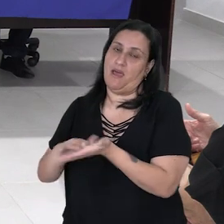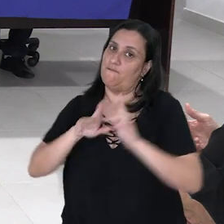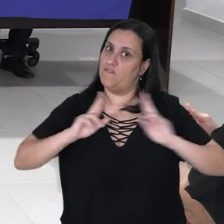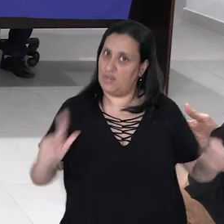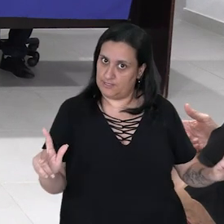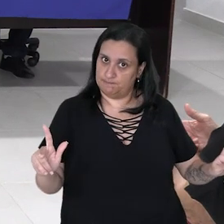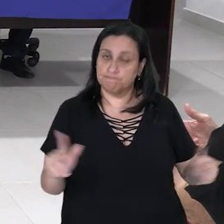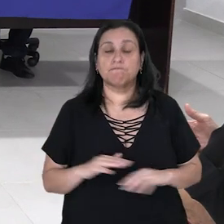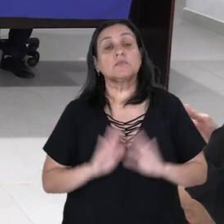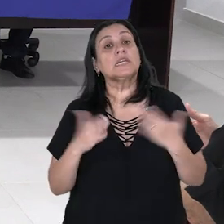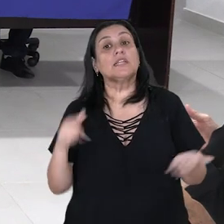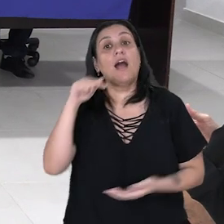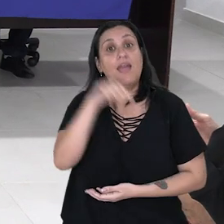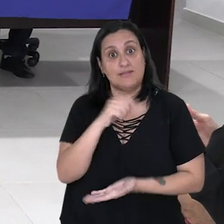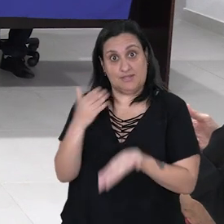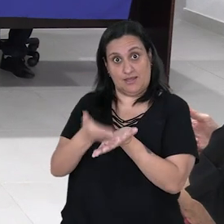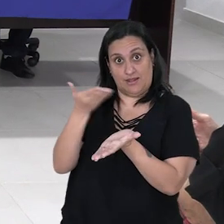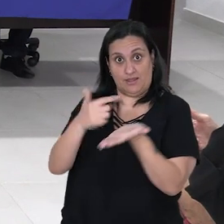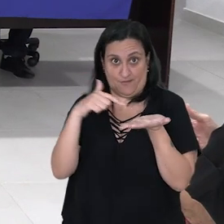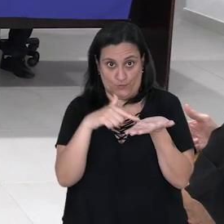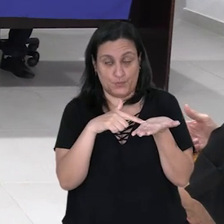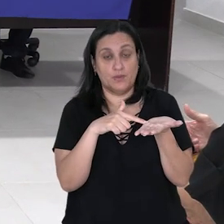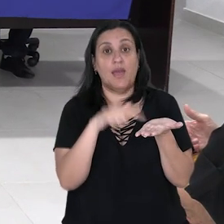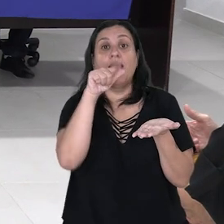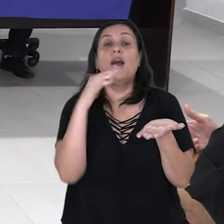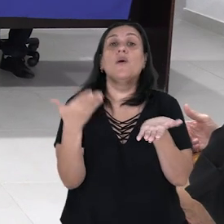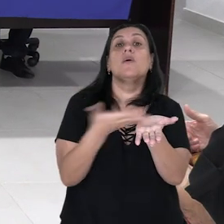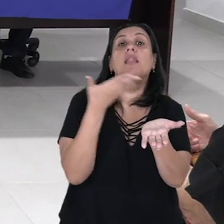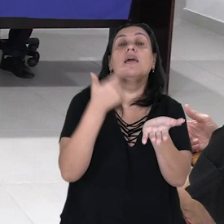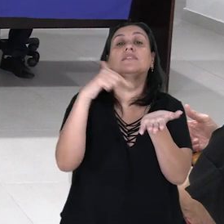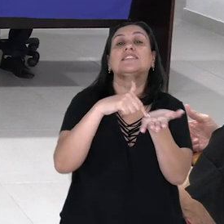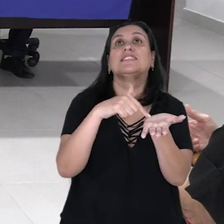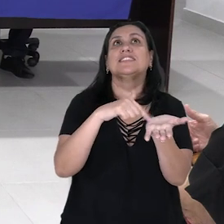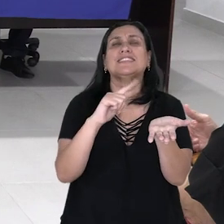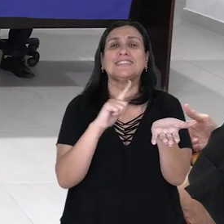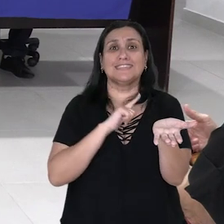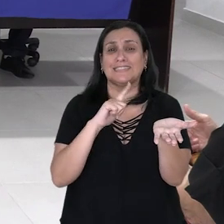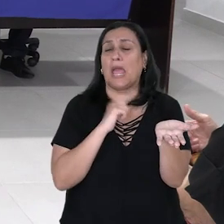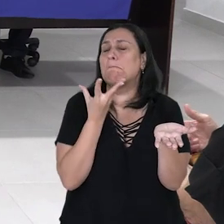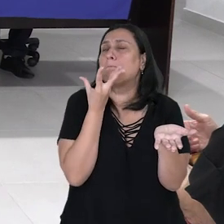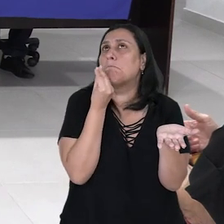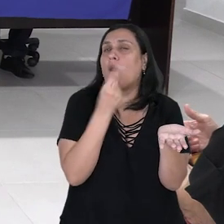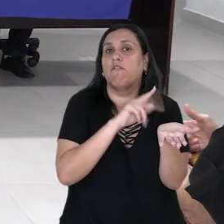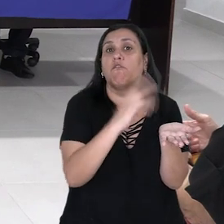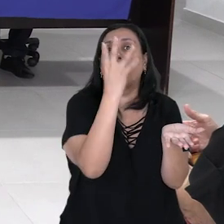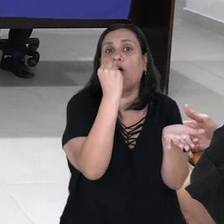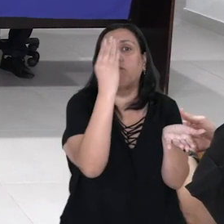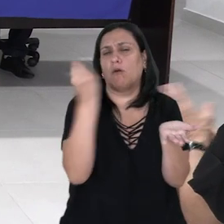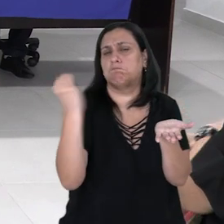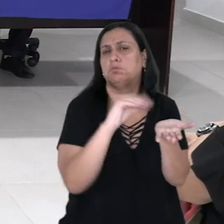Tá? Então, esse livro, por exemplo, é um livro que tem que tem muitas fotos,